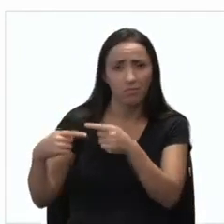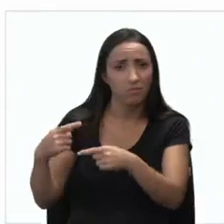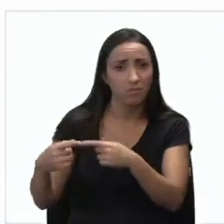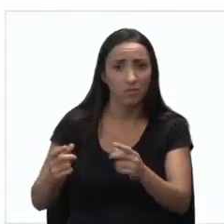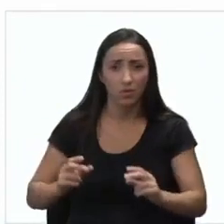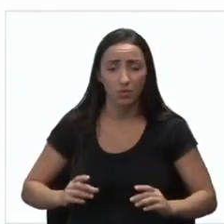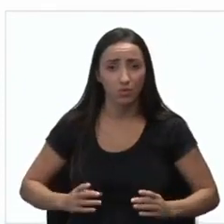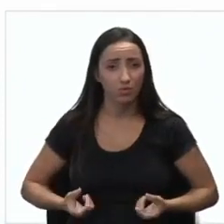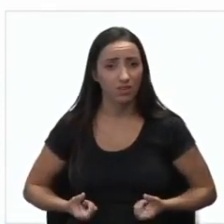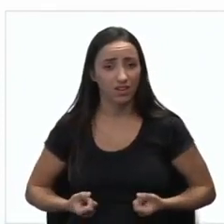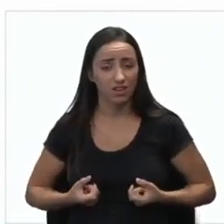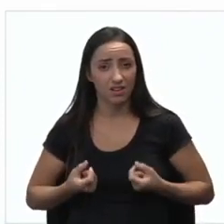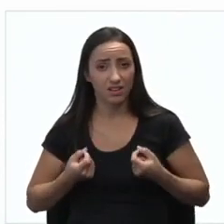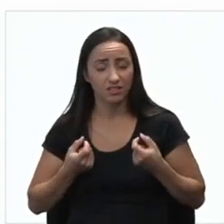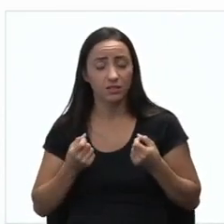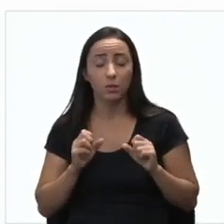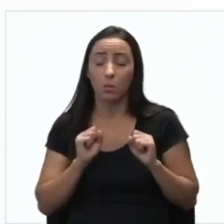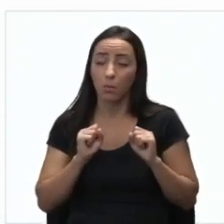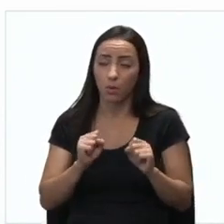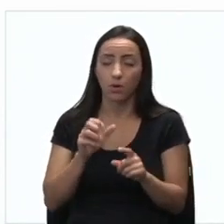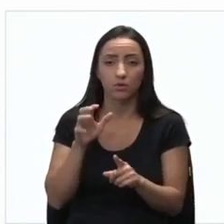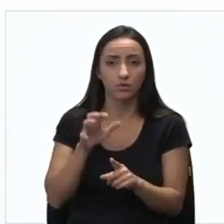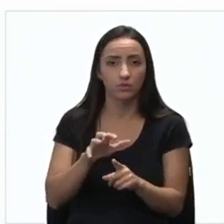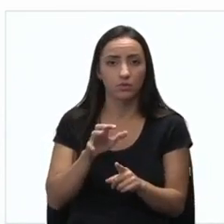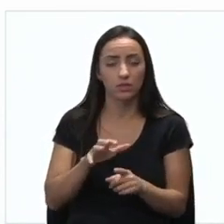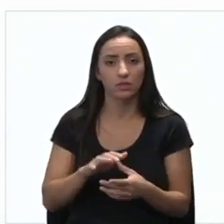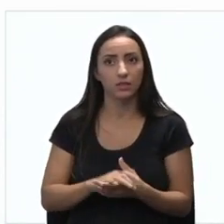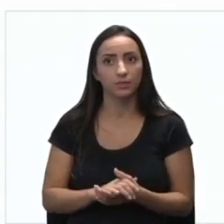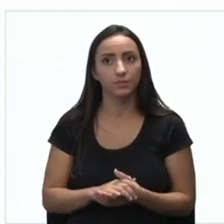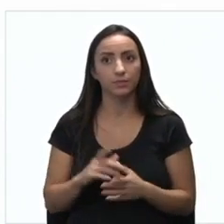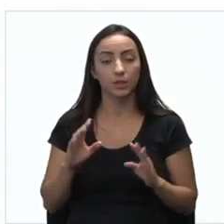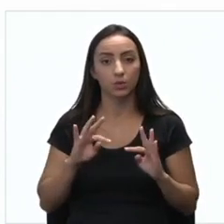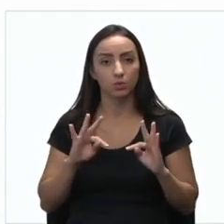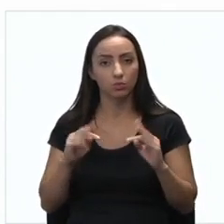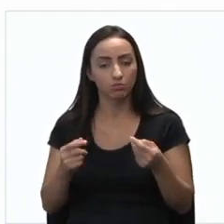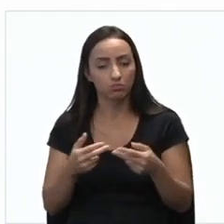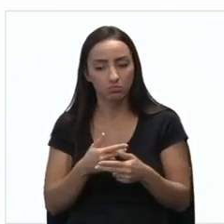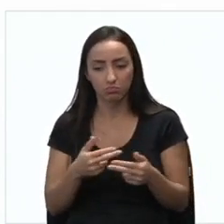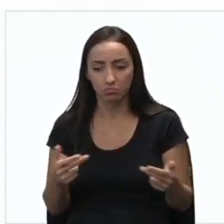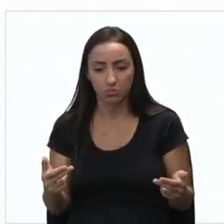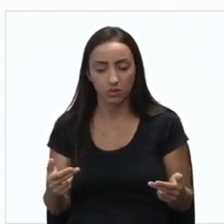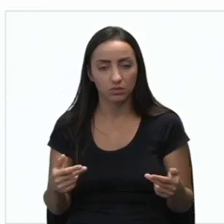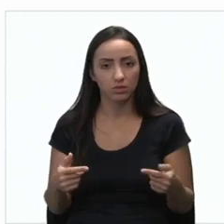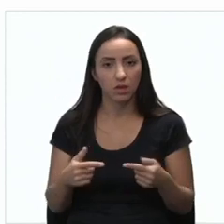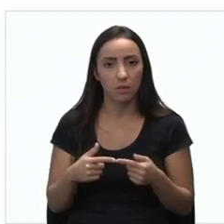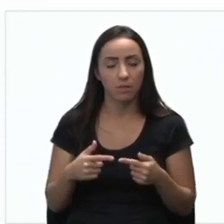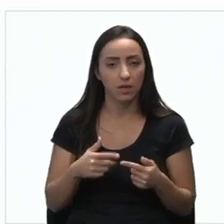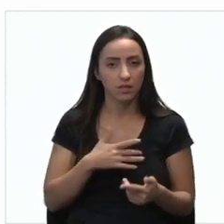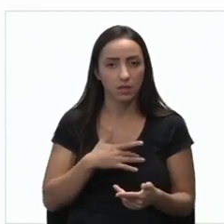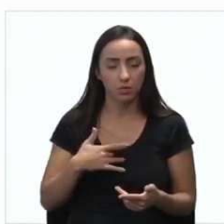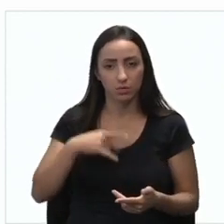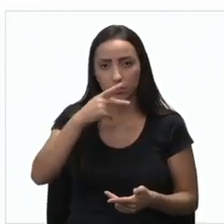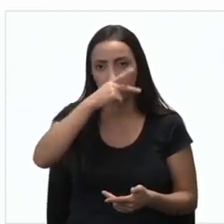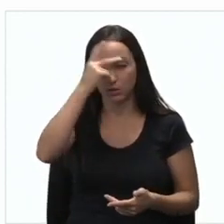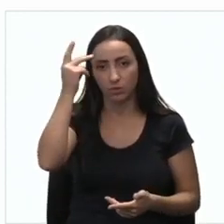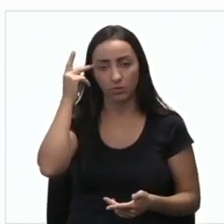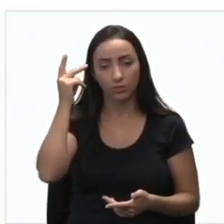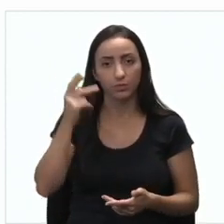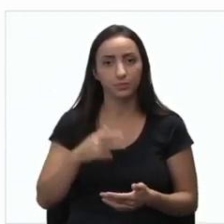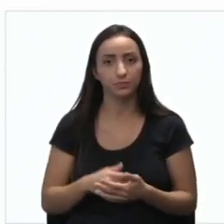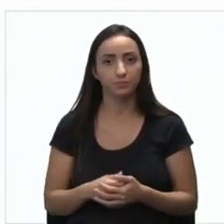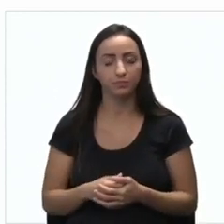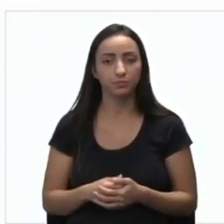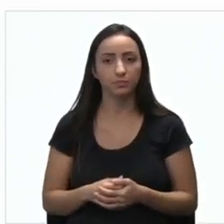Então, pode sim influenciar, né, todos os fatores relacionados à saúde do indivíduo,